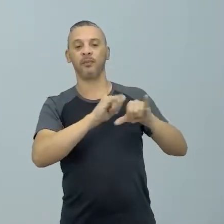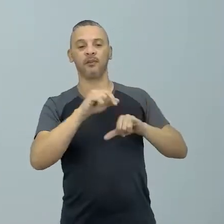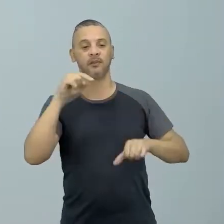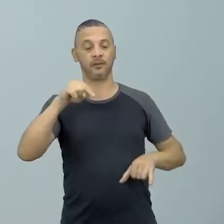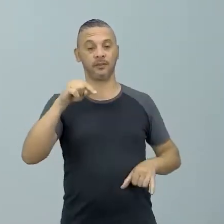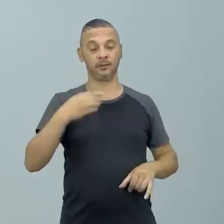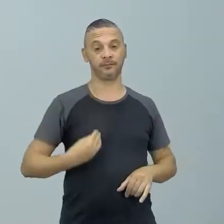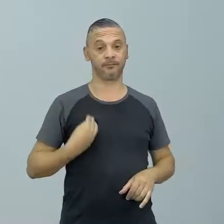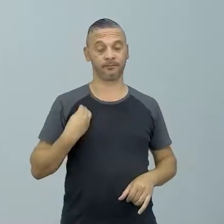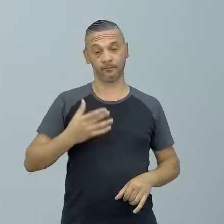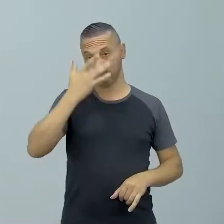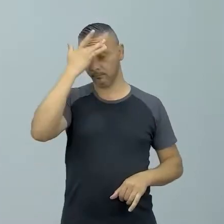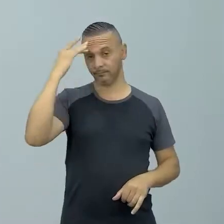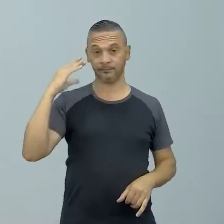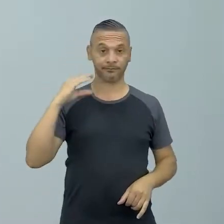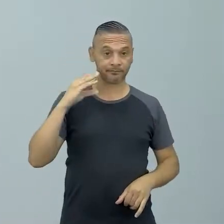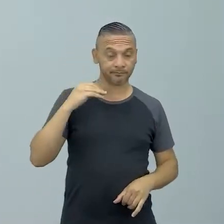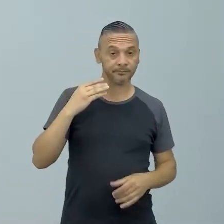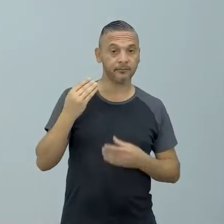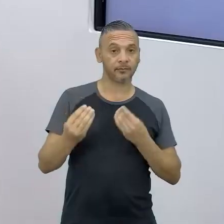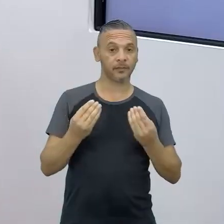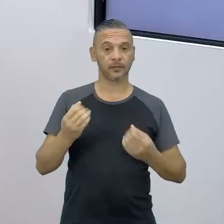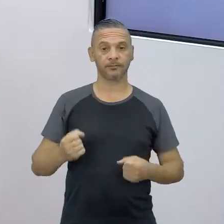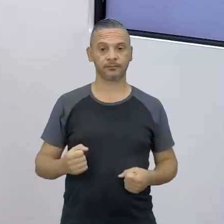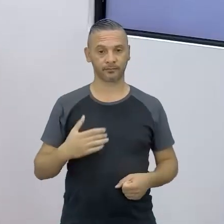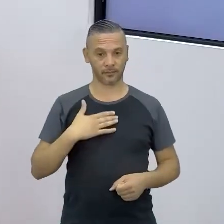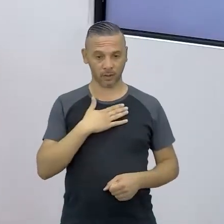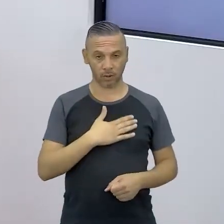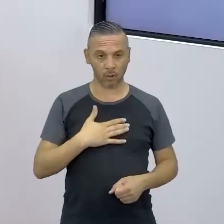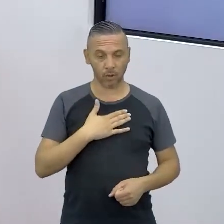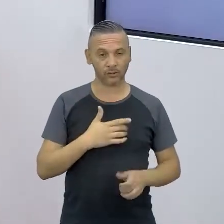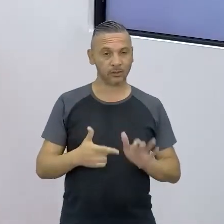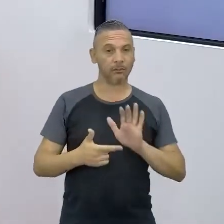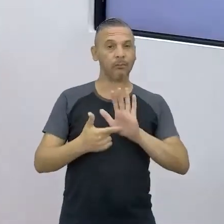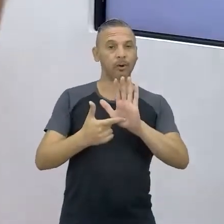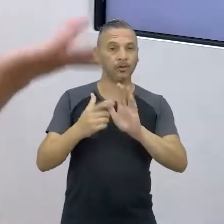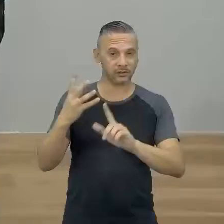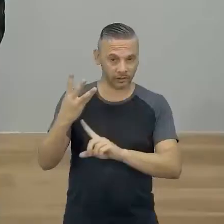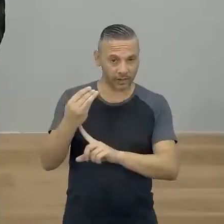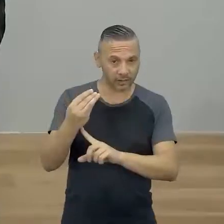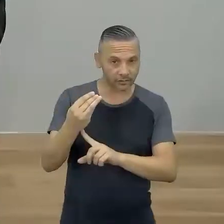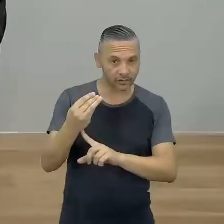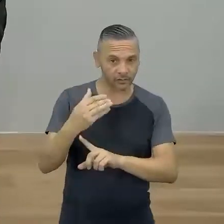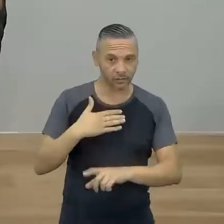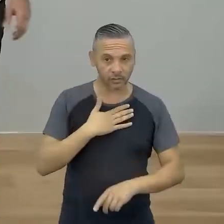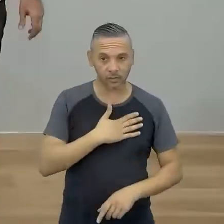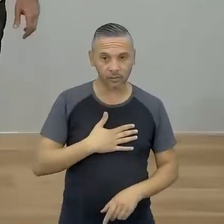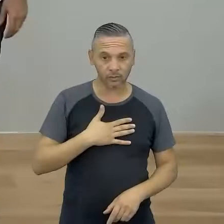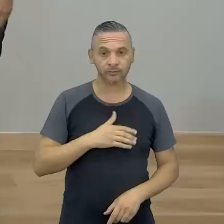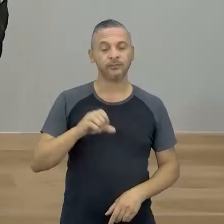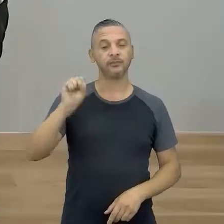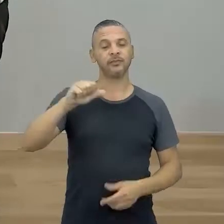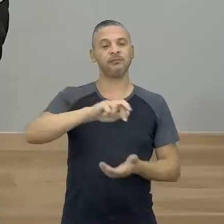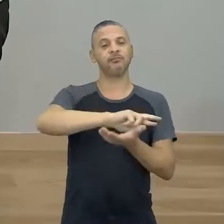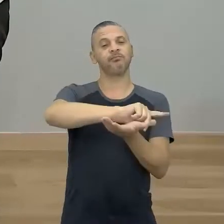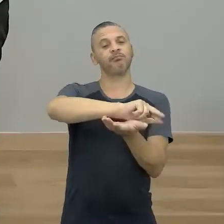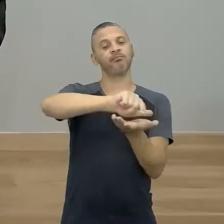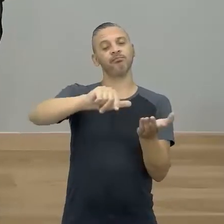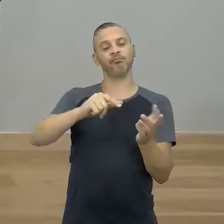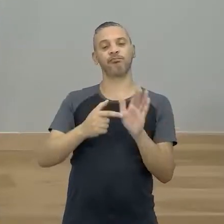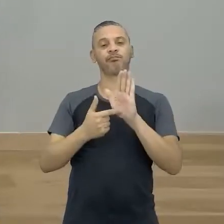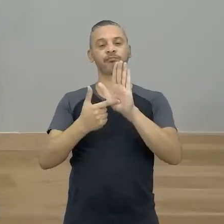vida dos jovens. Gosta de mostra? Mostra Gosto. de coisas? Mostra de muitas coisas,